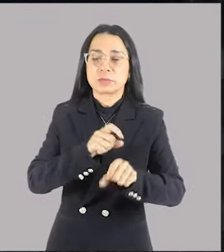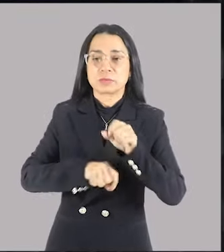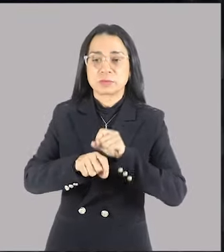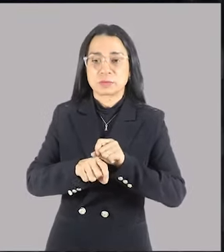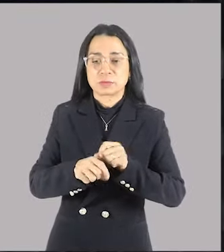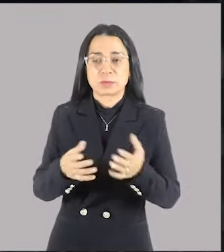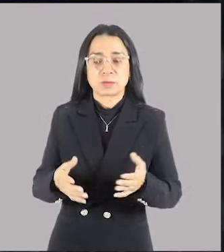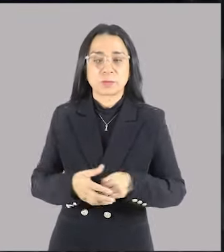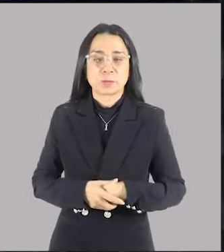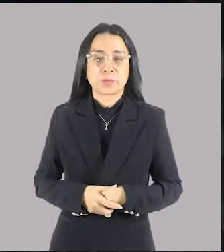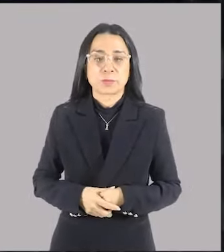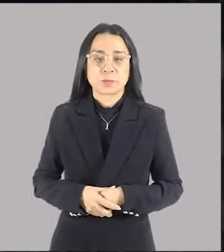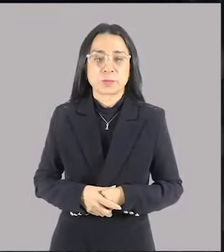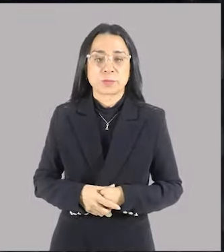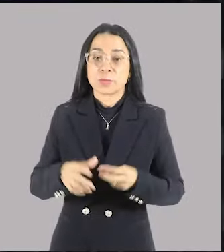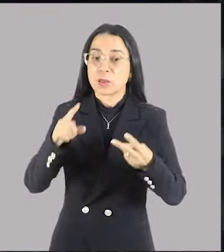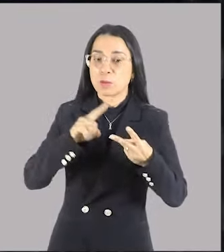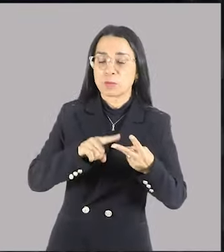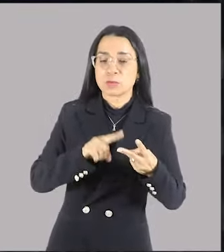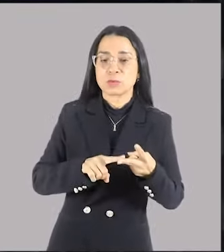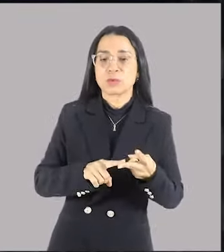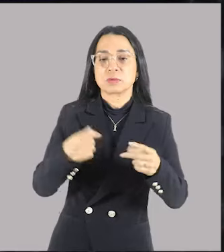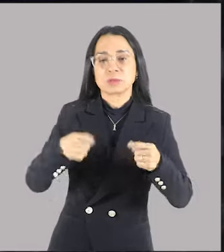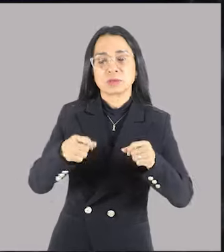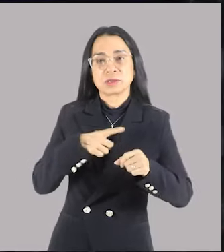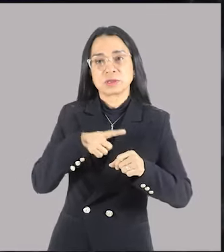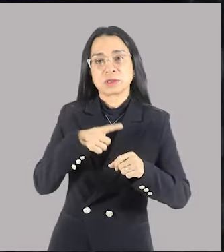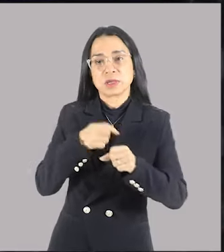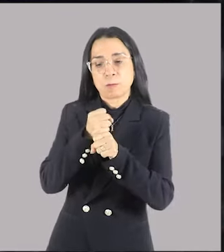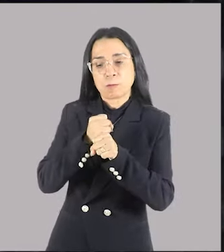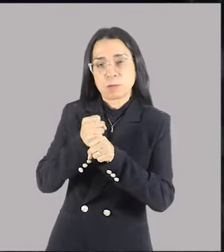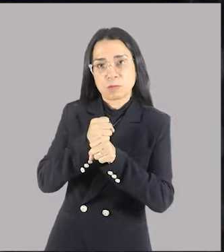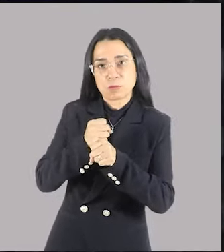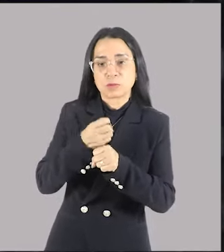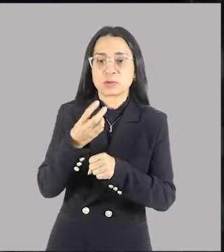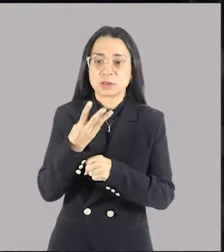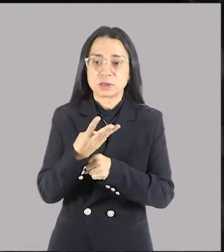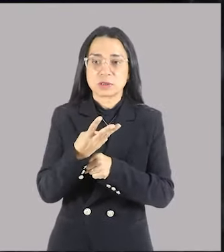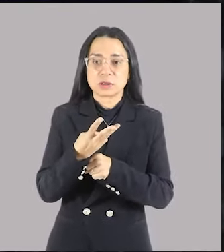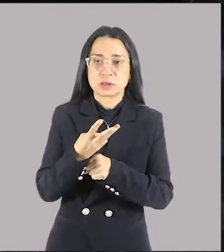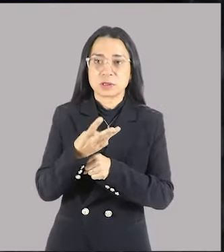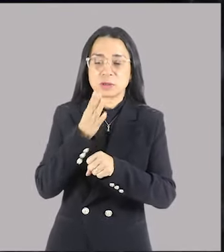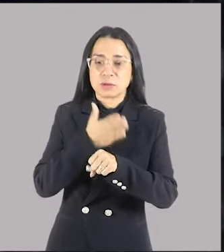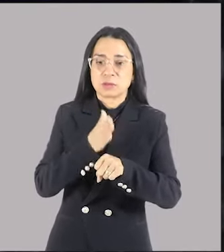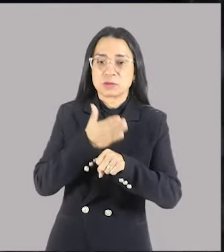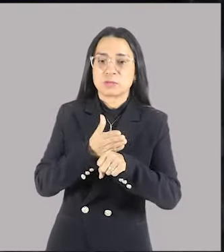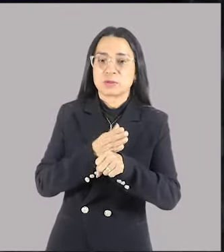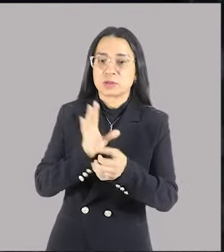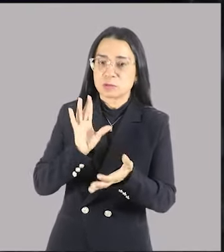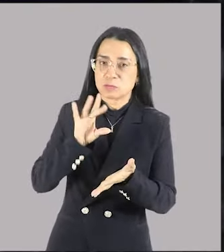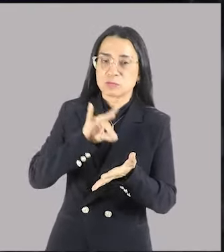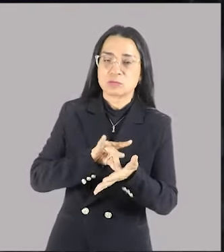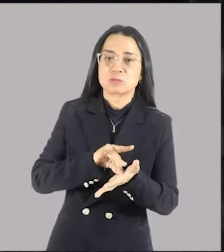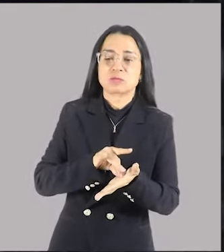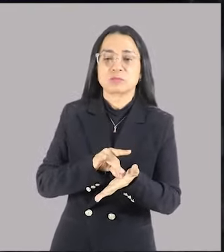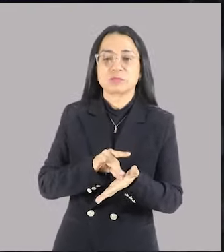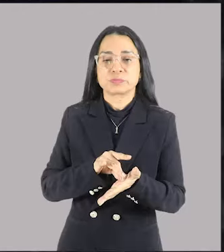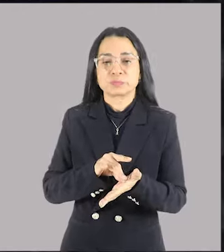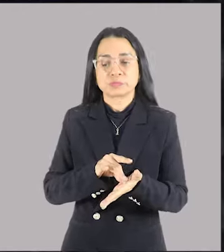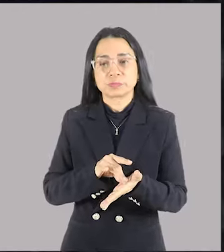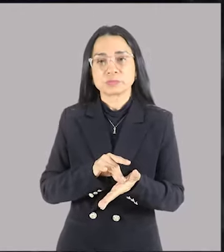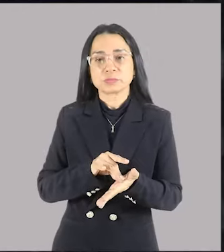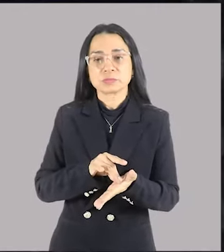aprovado tomar posse Além disso é necessário que haja 3 anos de exercício efetivo 3 anos de